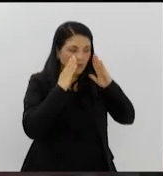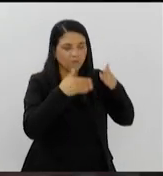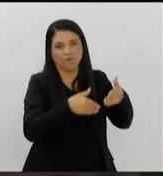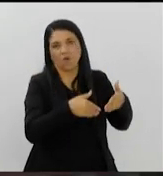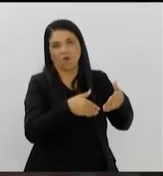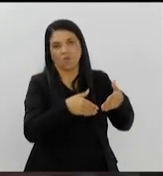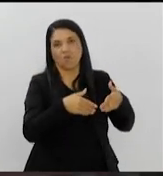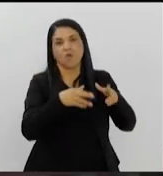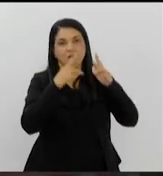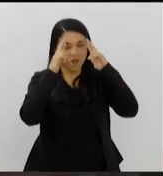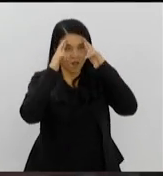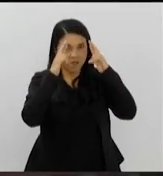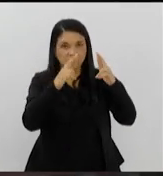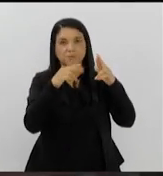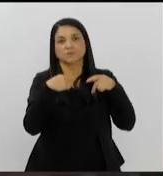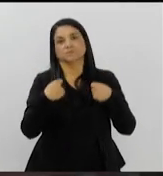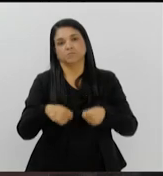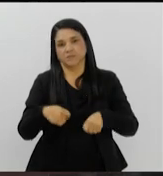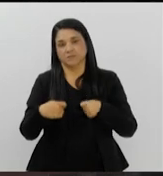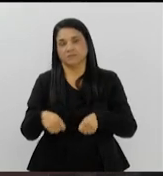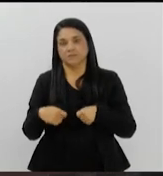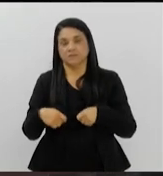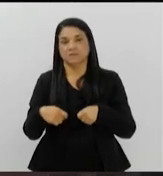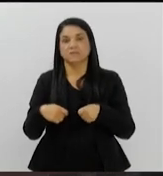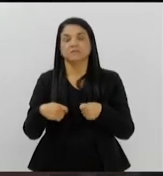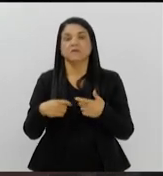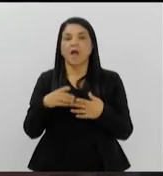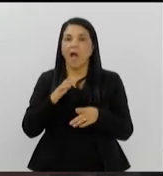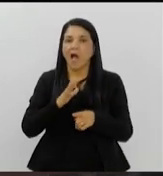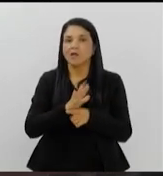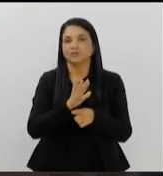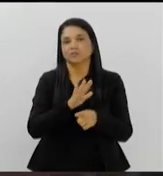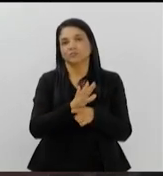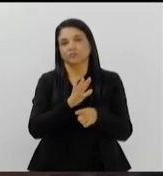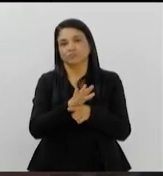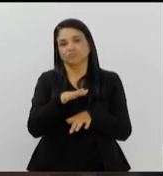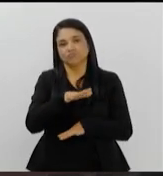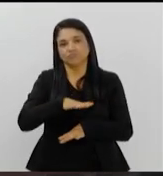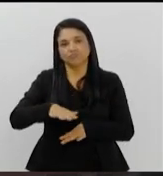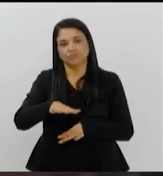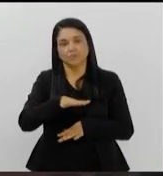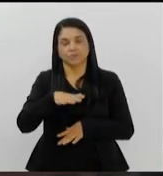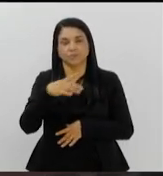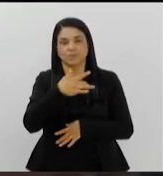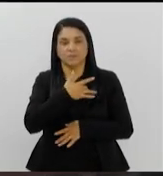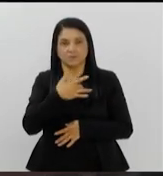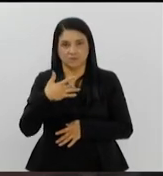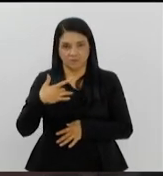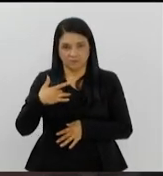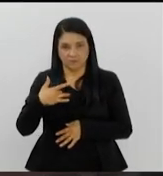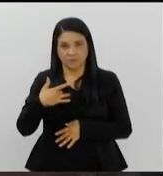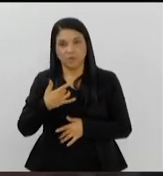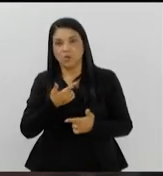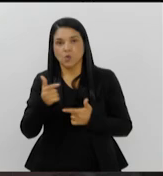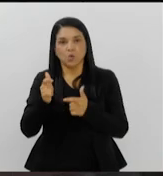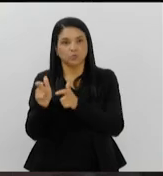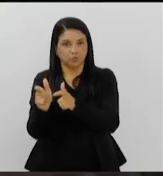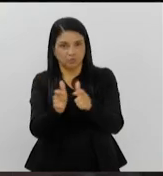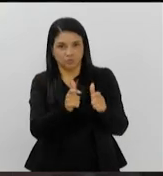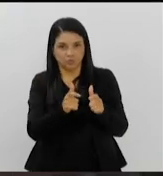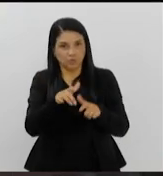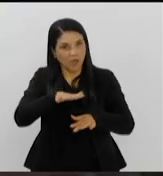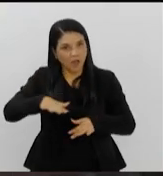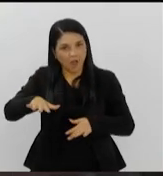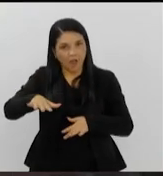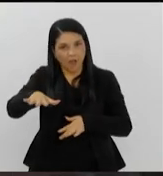merece o nosso respeito e que precisa da nossa ajuda no âmbito da área da saúde e em outras áreas, já que,